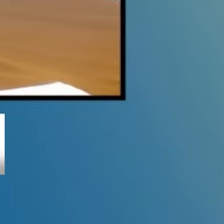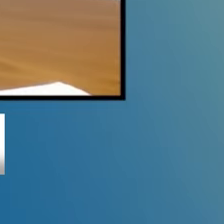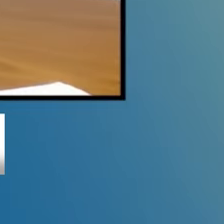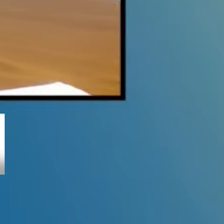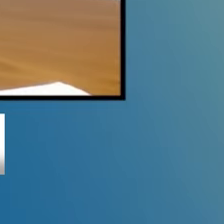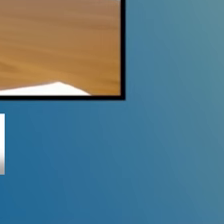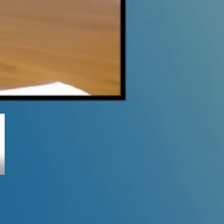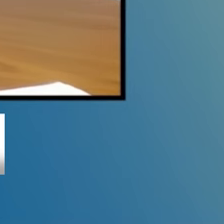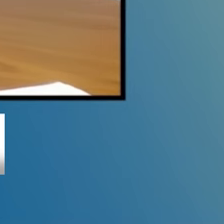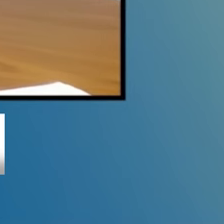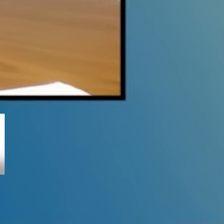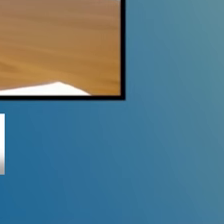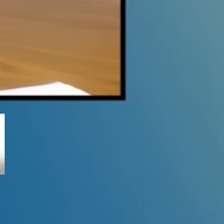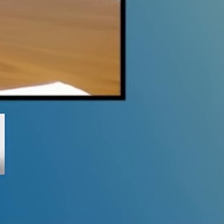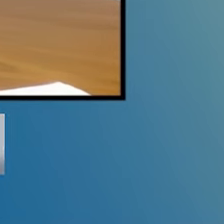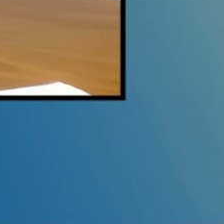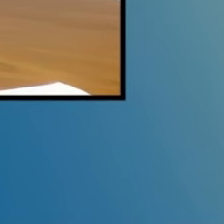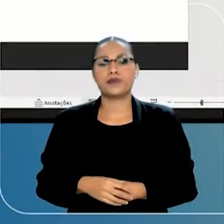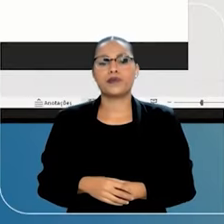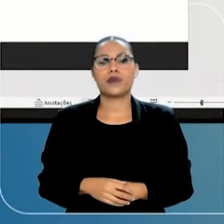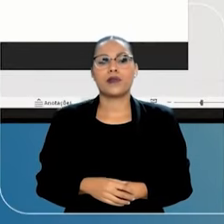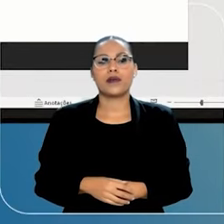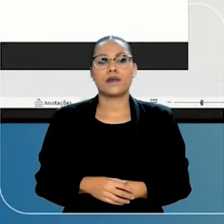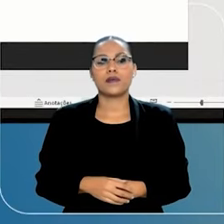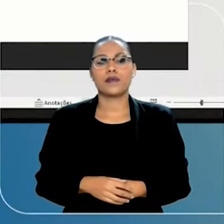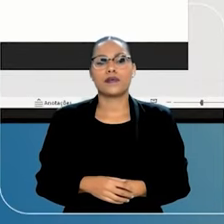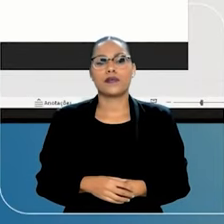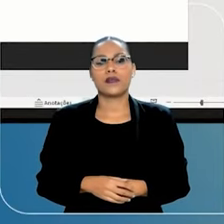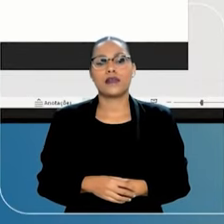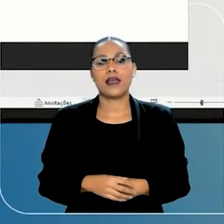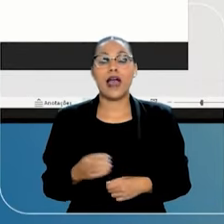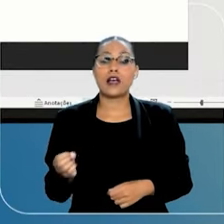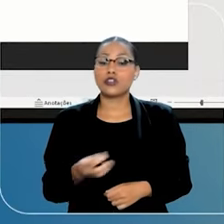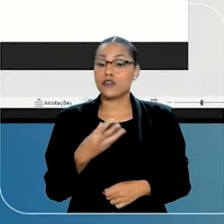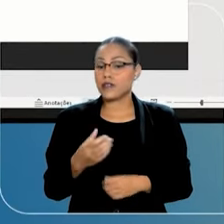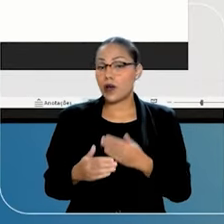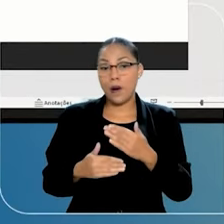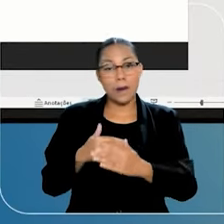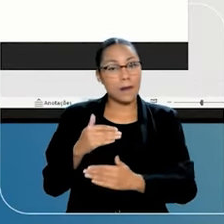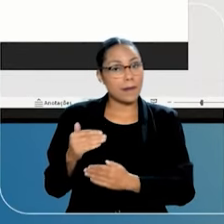soluções que podem ser implementadas no futuro. A inovação é um processo.